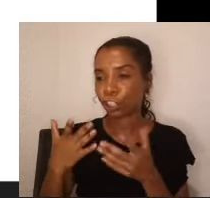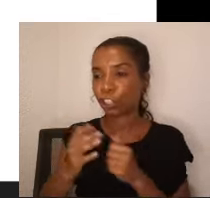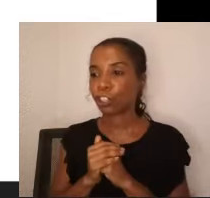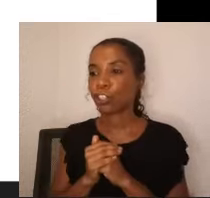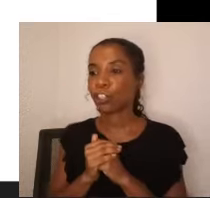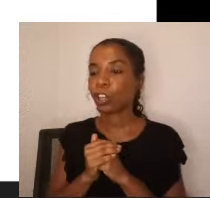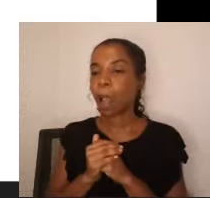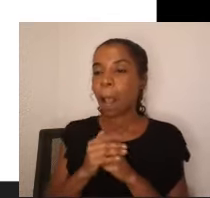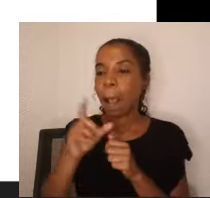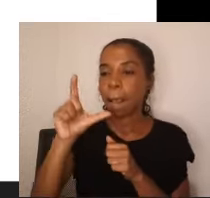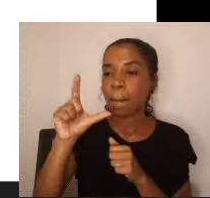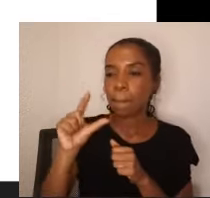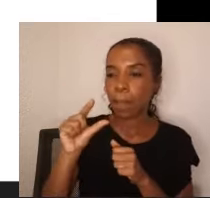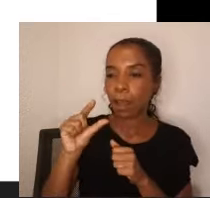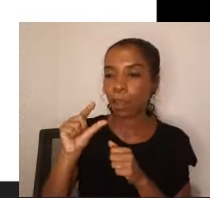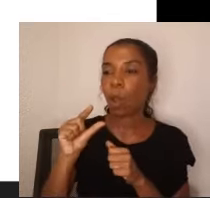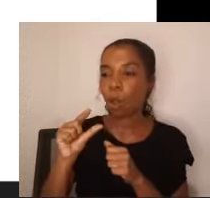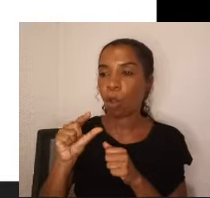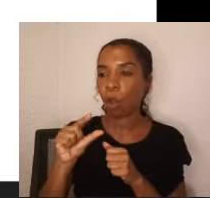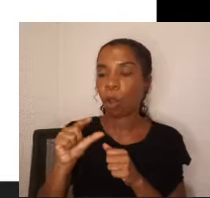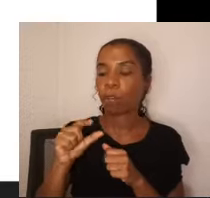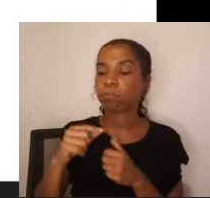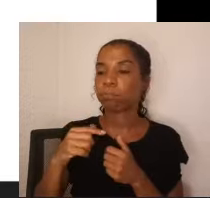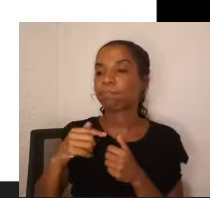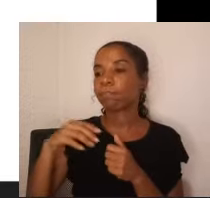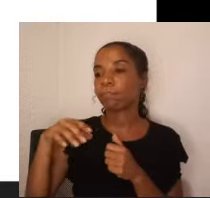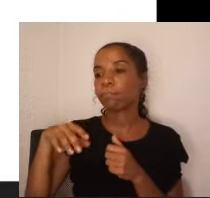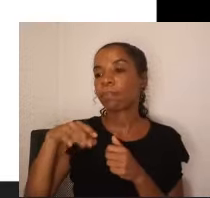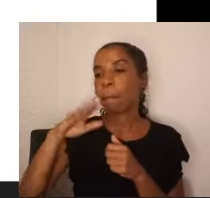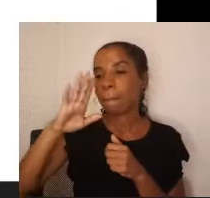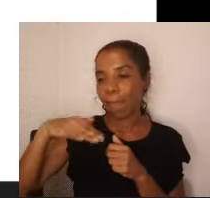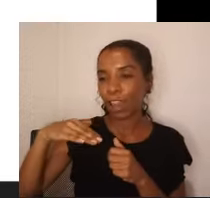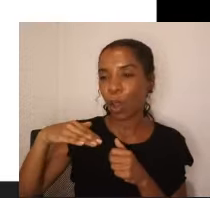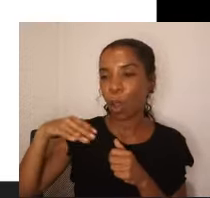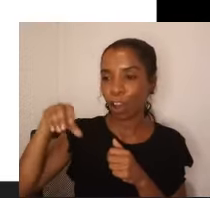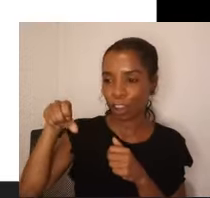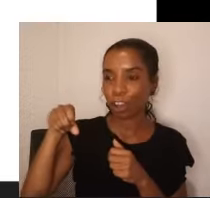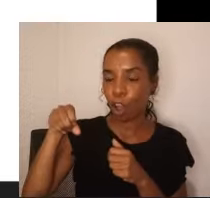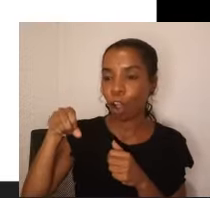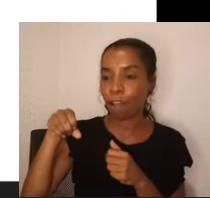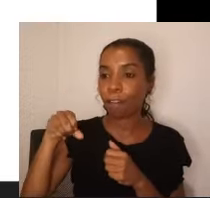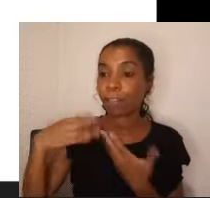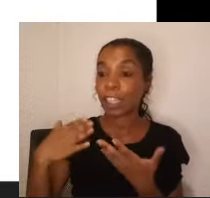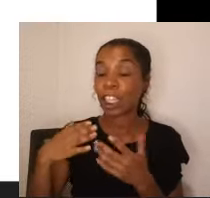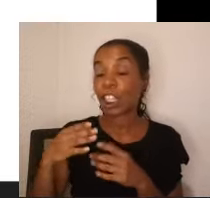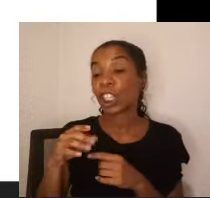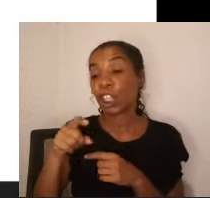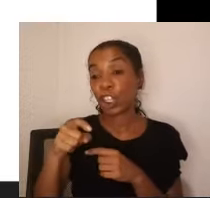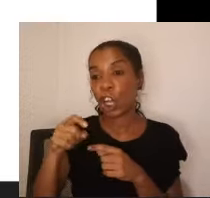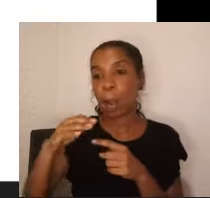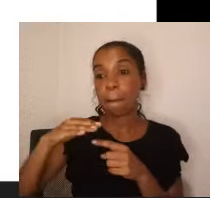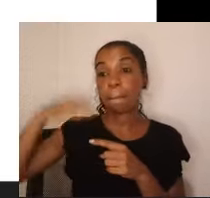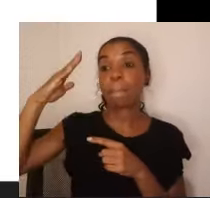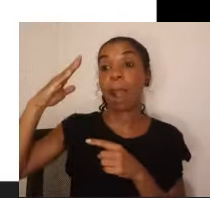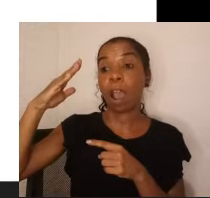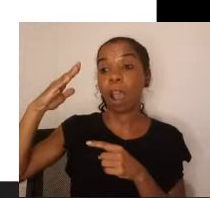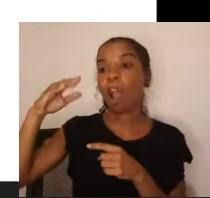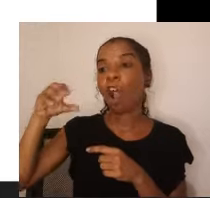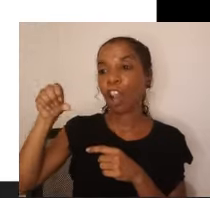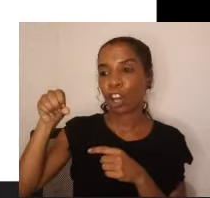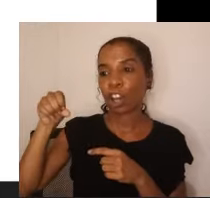quando x é menor do que 9, o comportamento da f é um polinômio. Quando x é maior ou igual que 9, o comportamento é